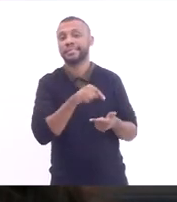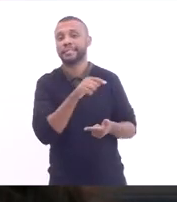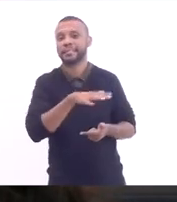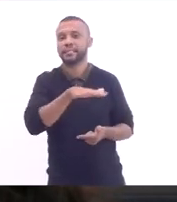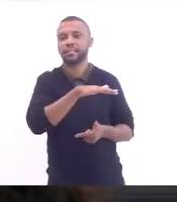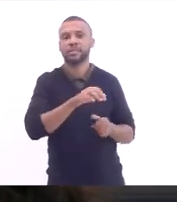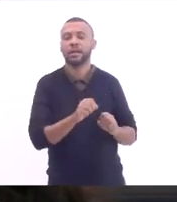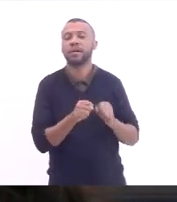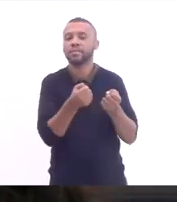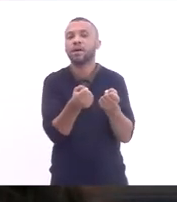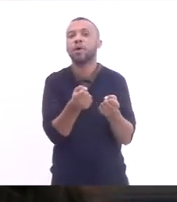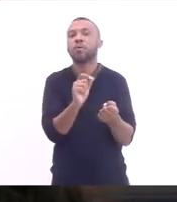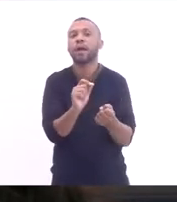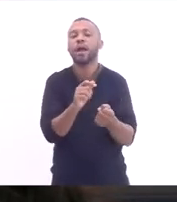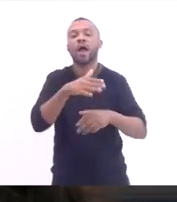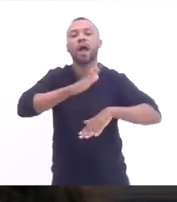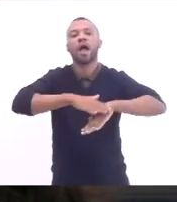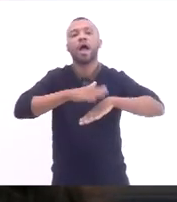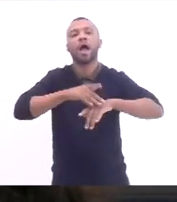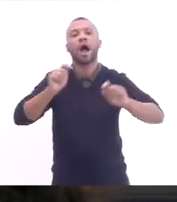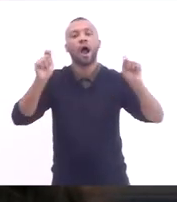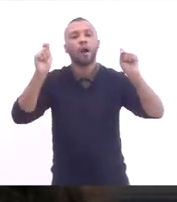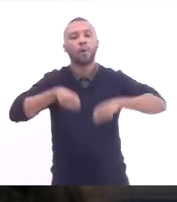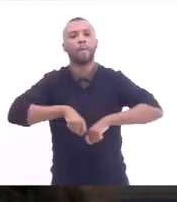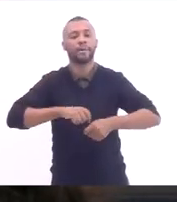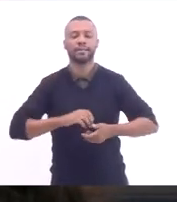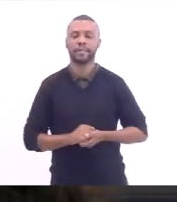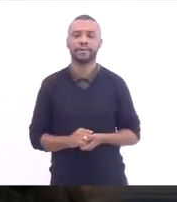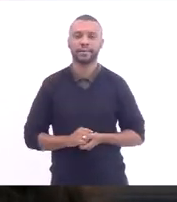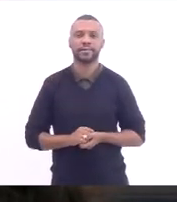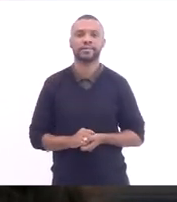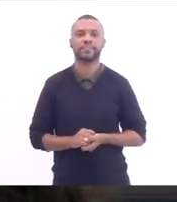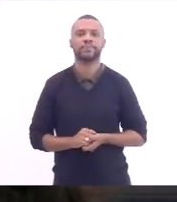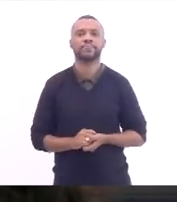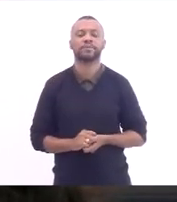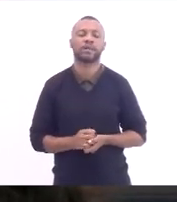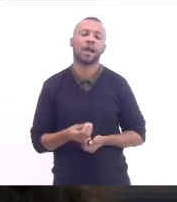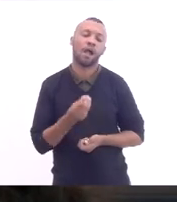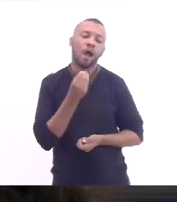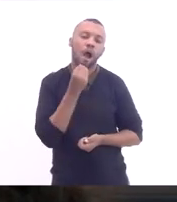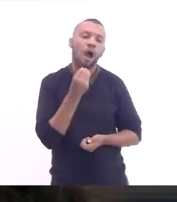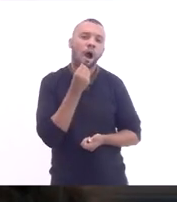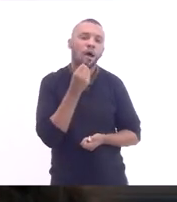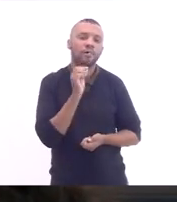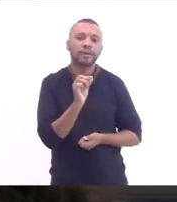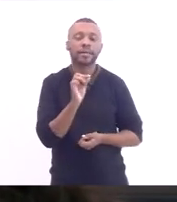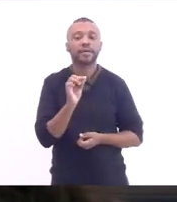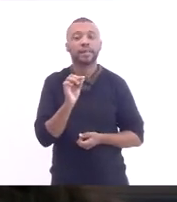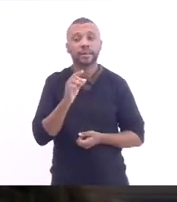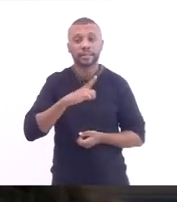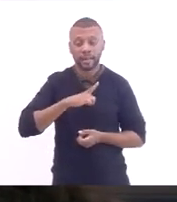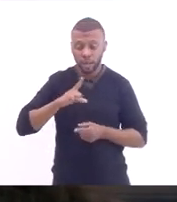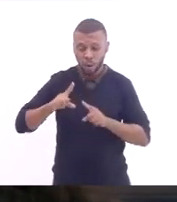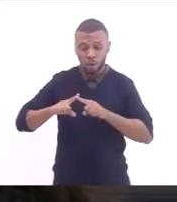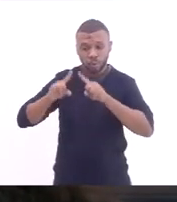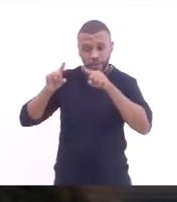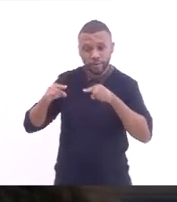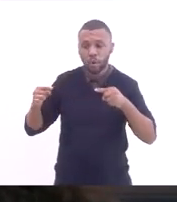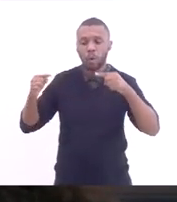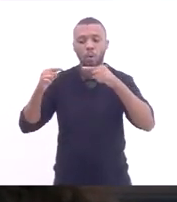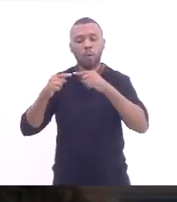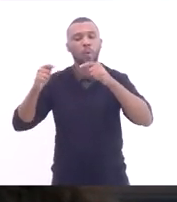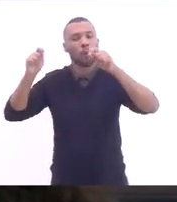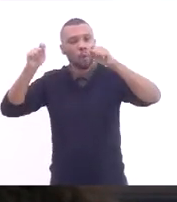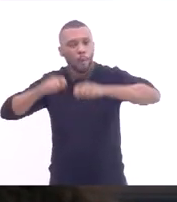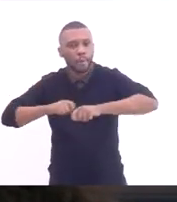esteja garantida a competência. A competência. E, é claro, tem o servidor competente. Não tem o